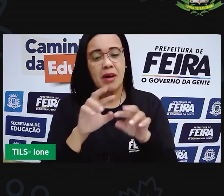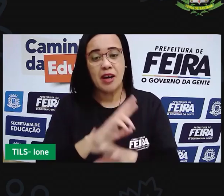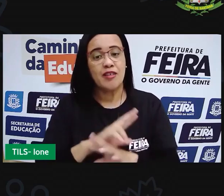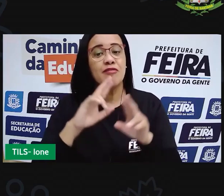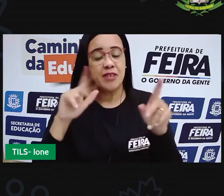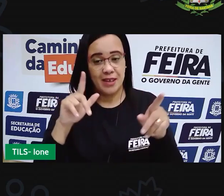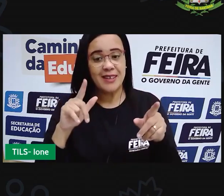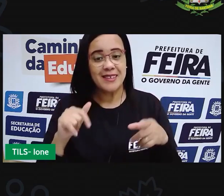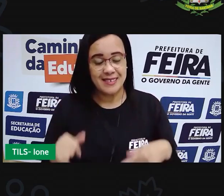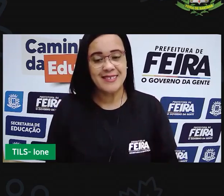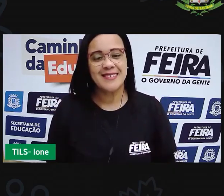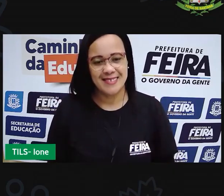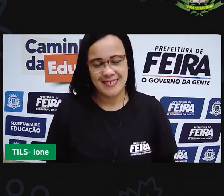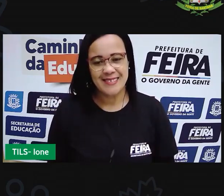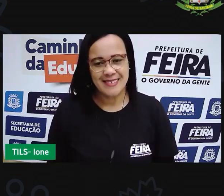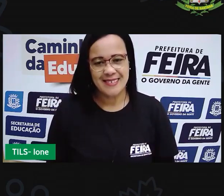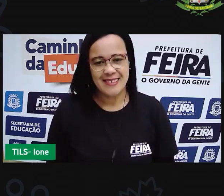quadrado?